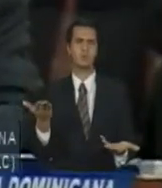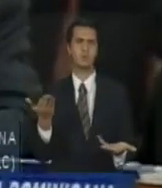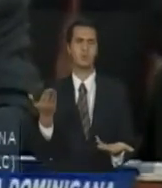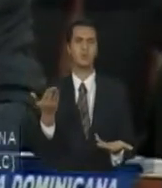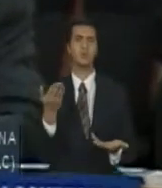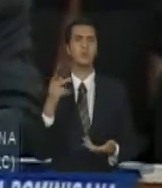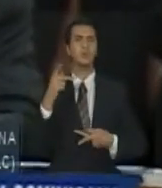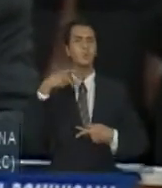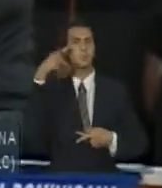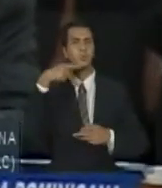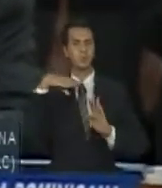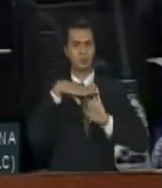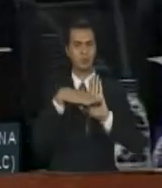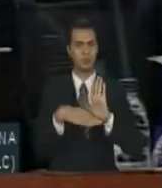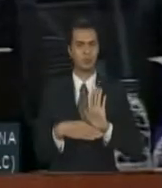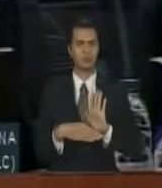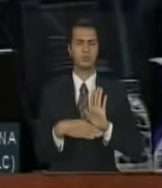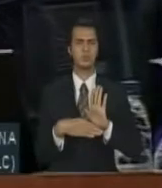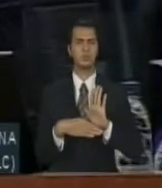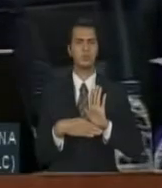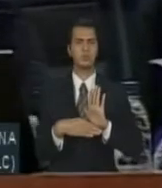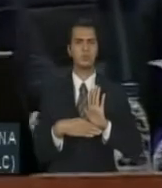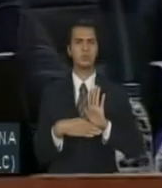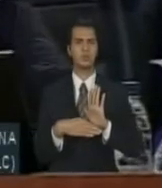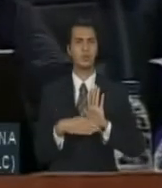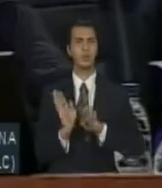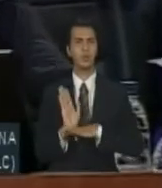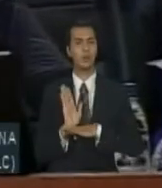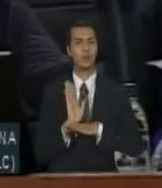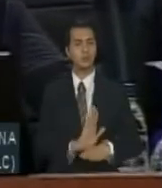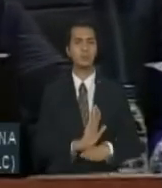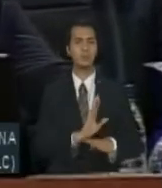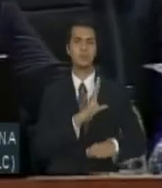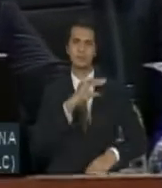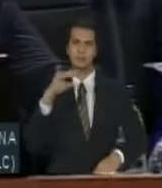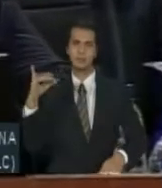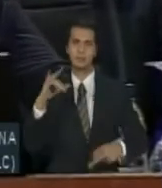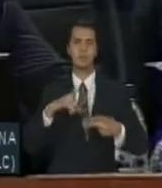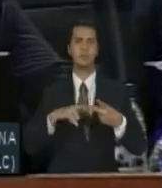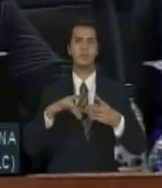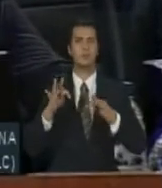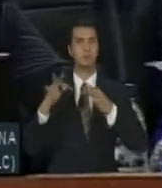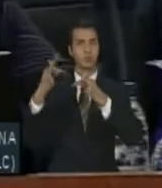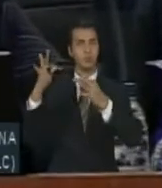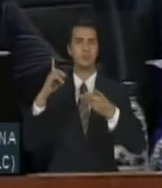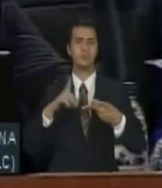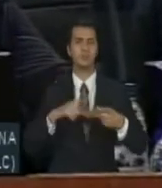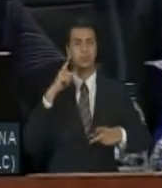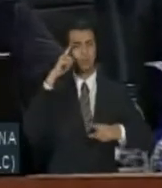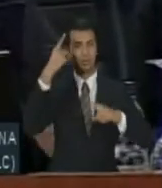de políticas que contemple a ciência, a tecnologia e a inovação.